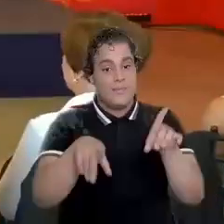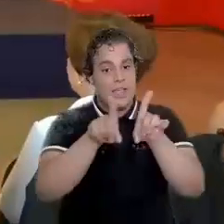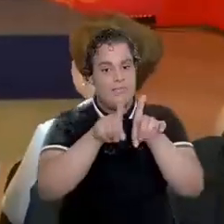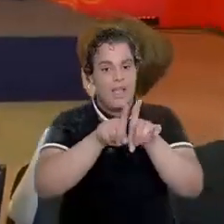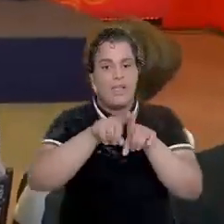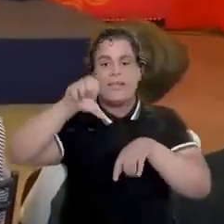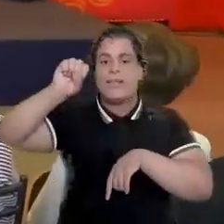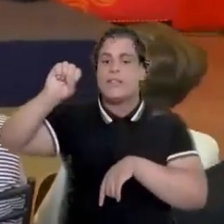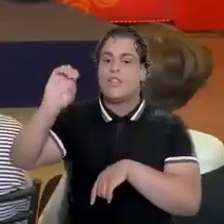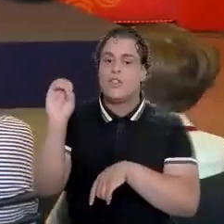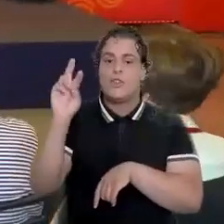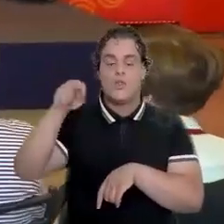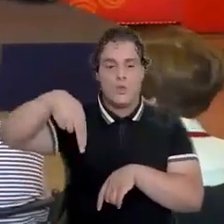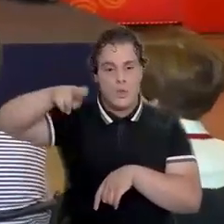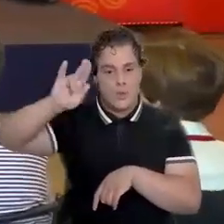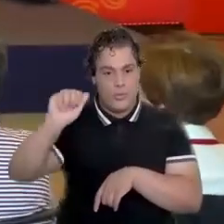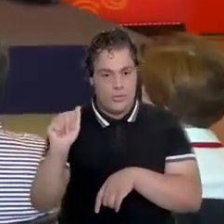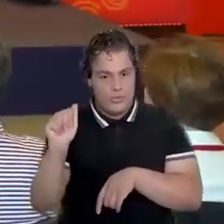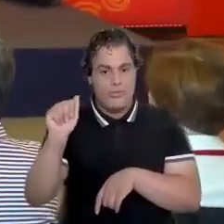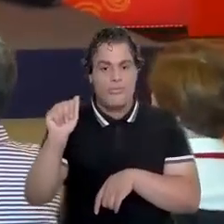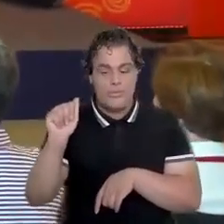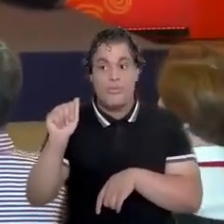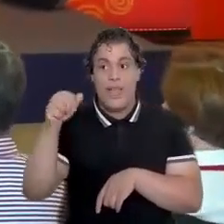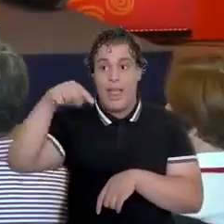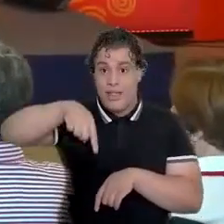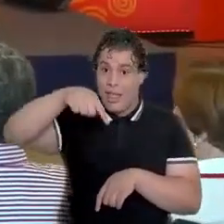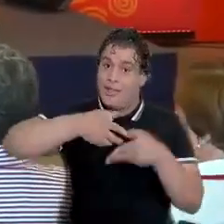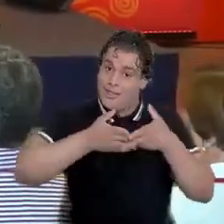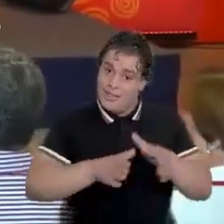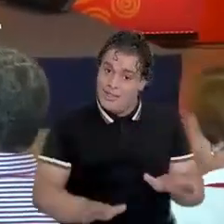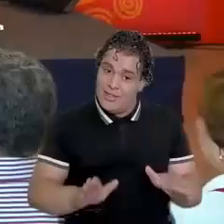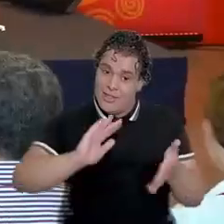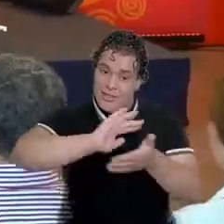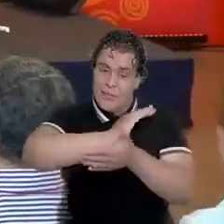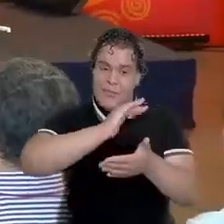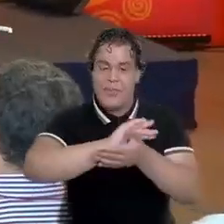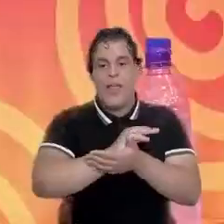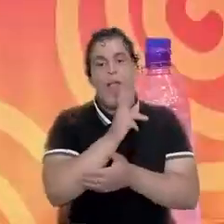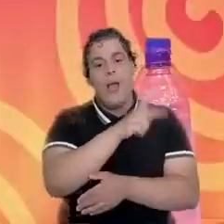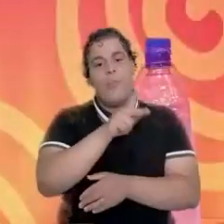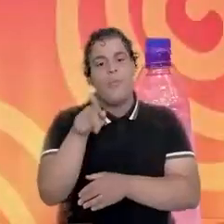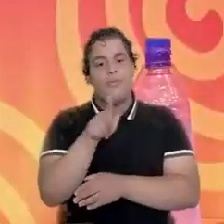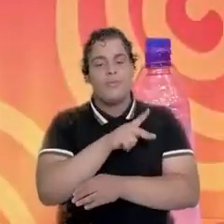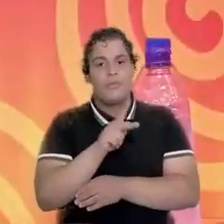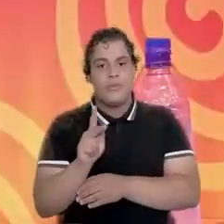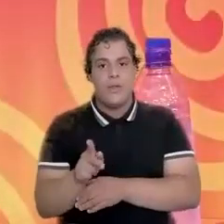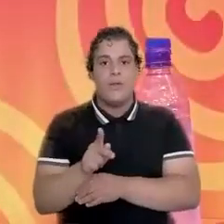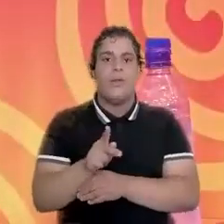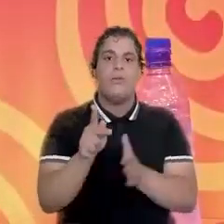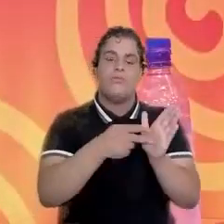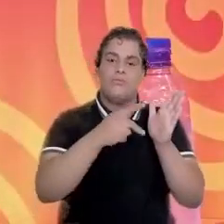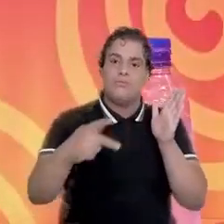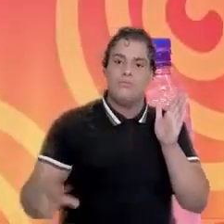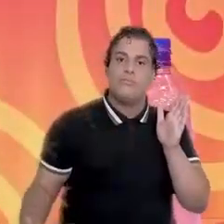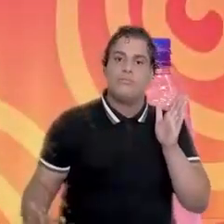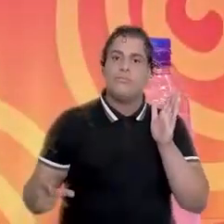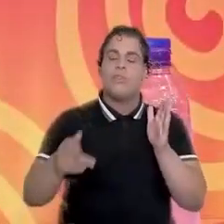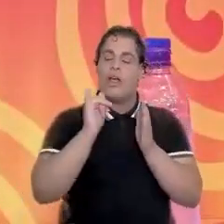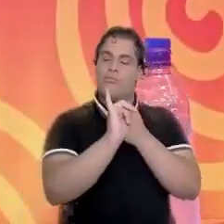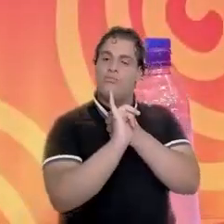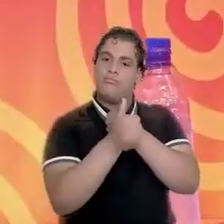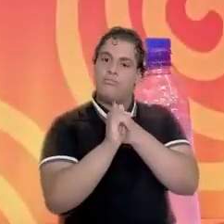Sônia Martins. A Sônia também é do solo araxaense, viu? Professora aposentada, poeta, cronista,